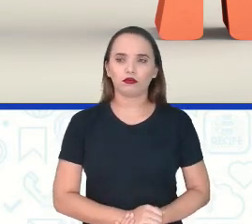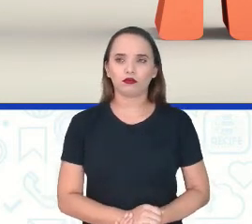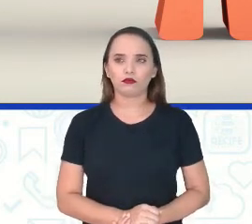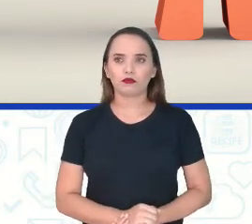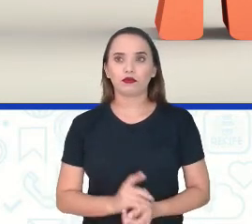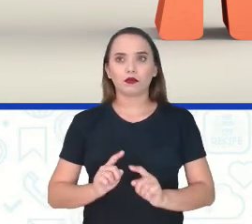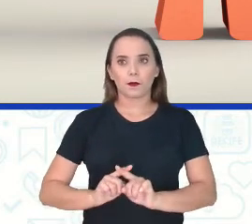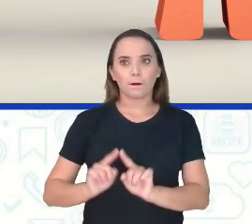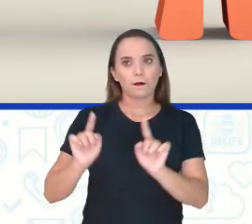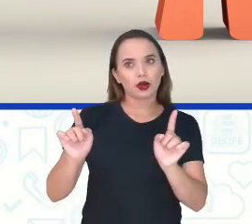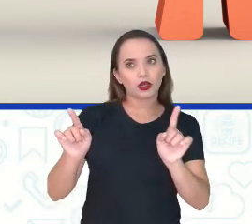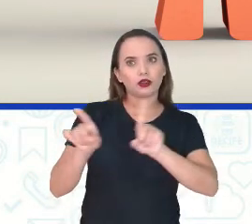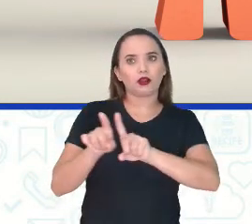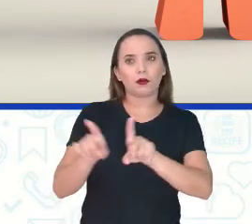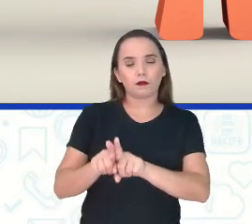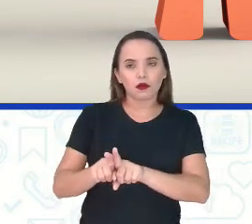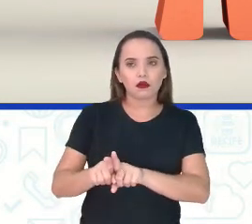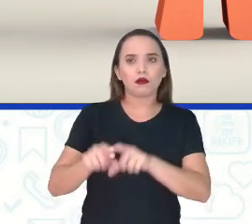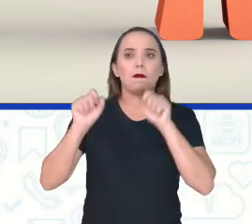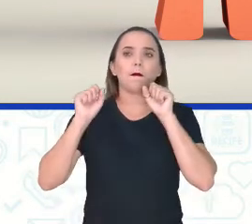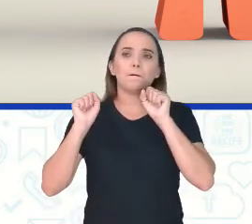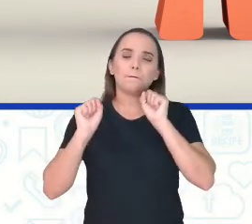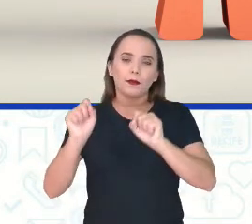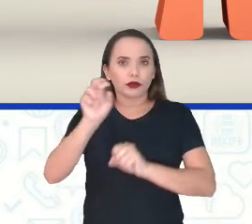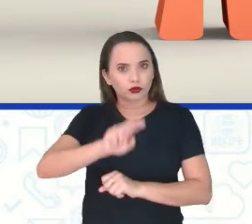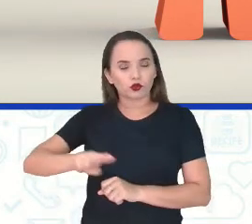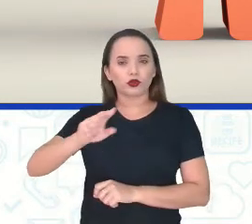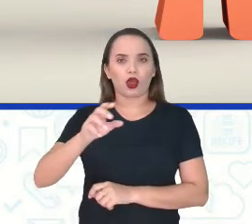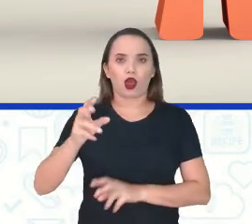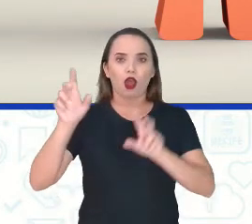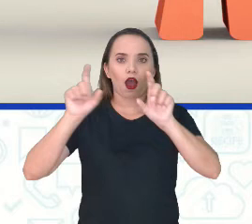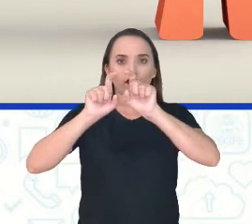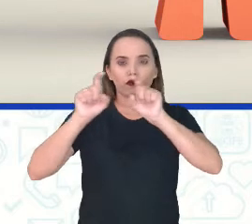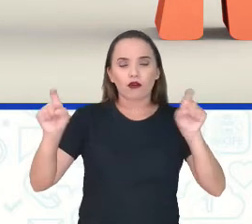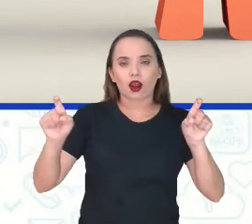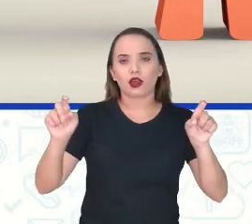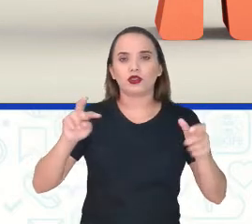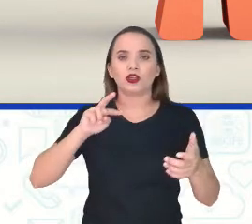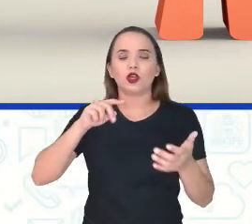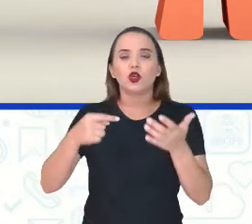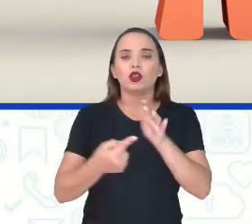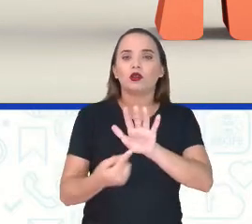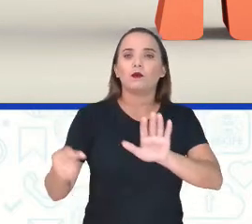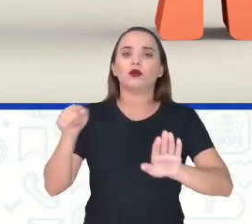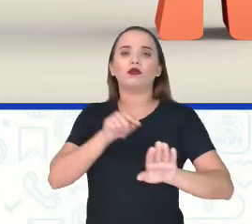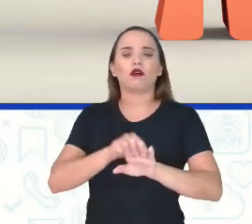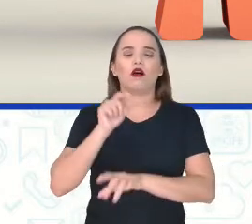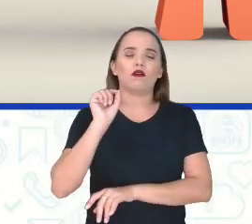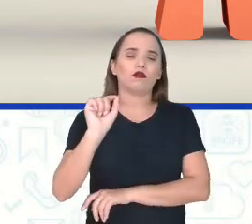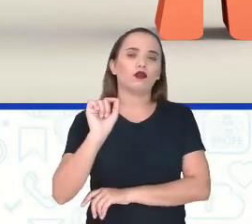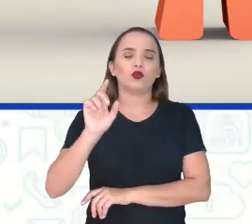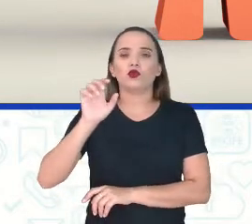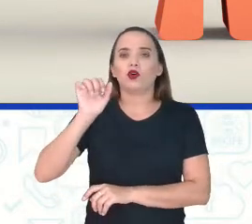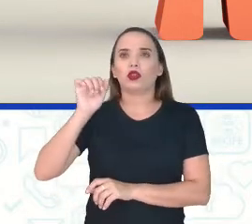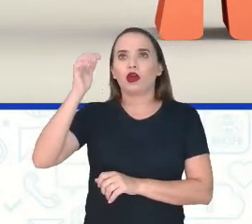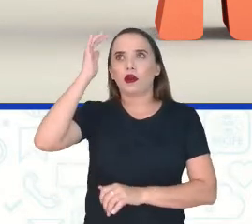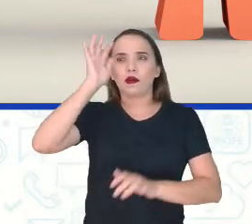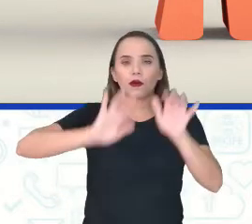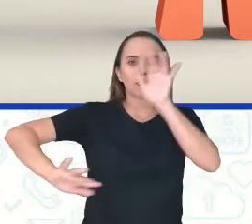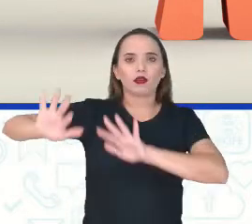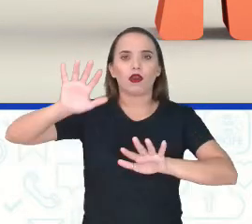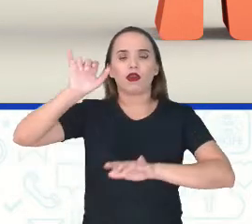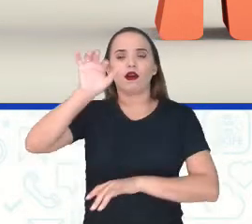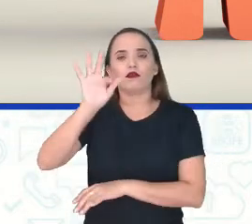Mas também pode essa ser uma expressão usada no sentido figurado, ou seja, quando as palavras, né, as construções